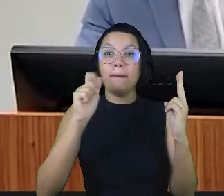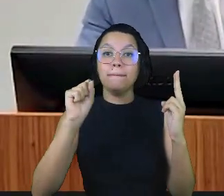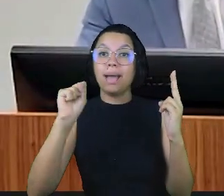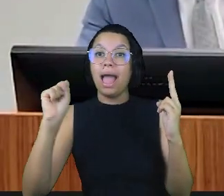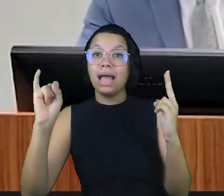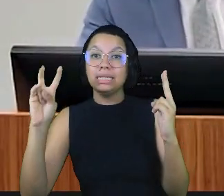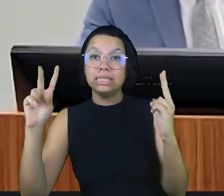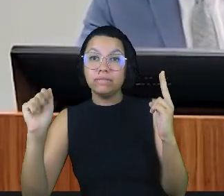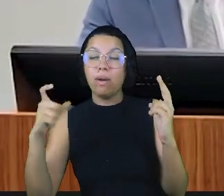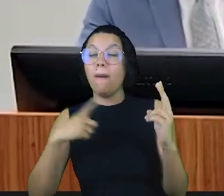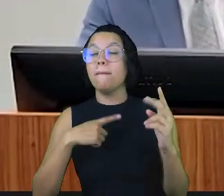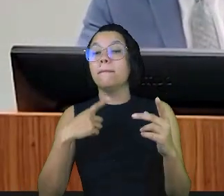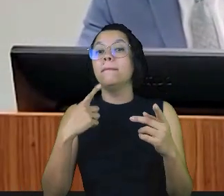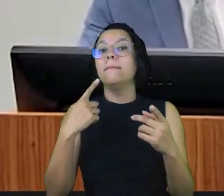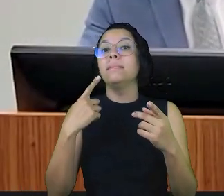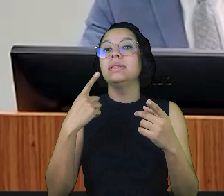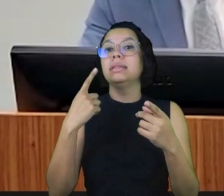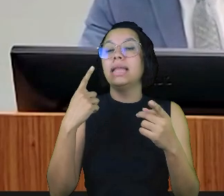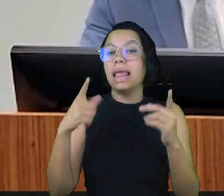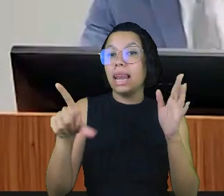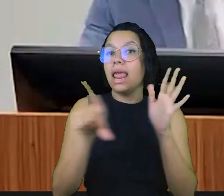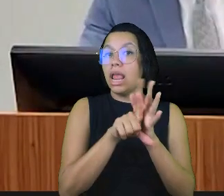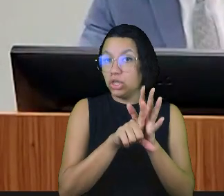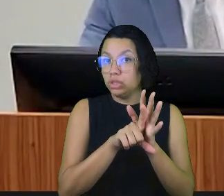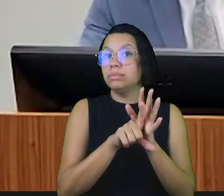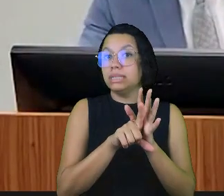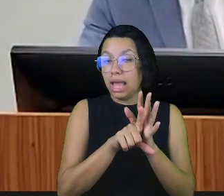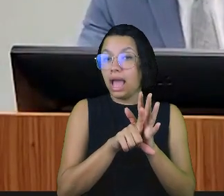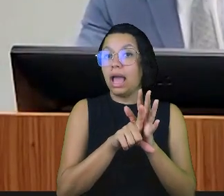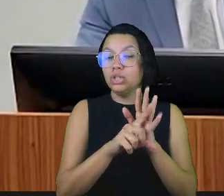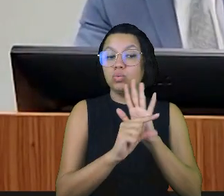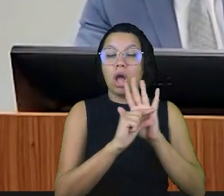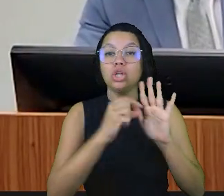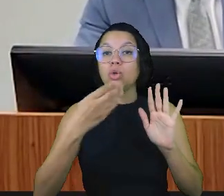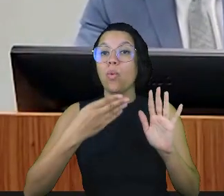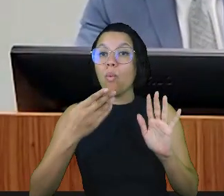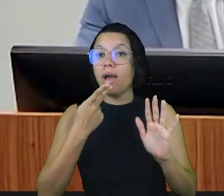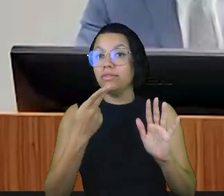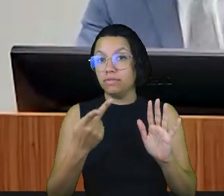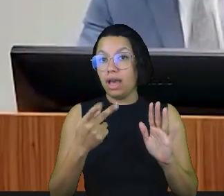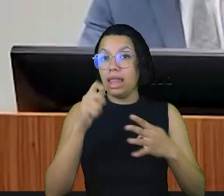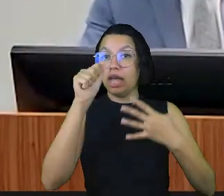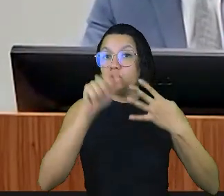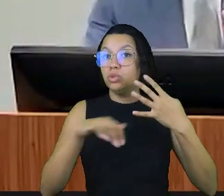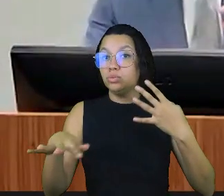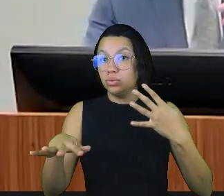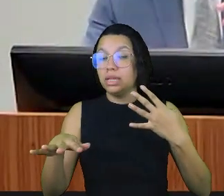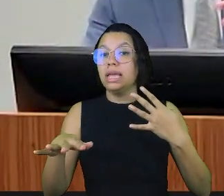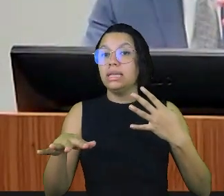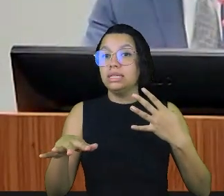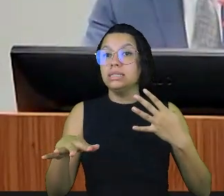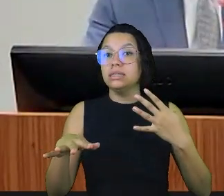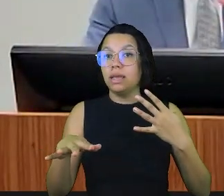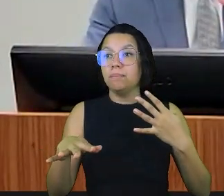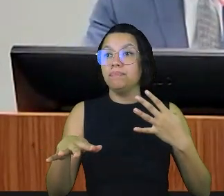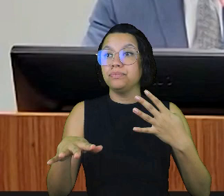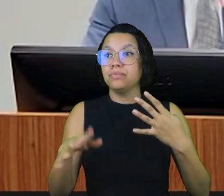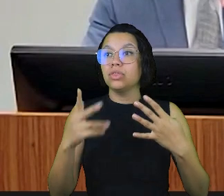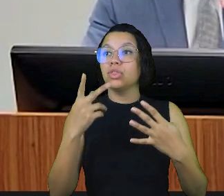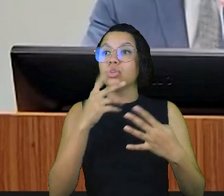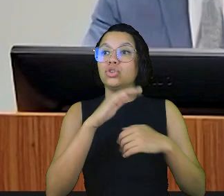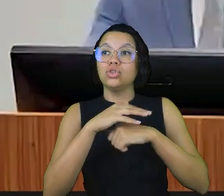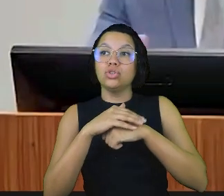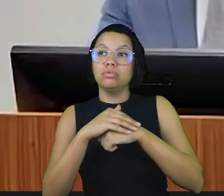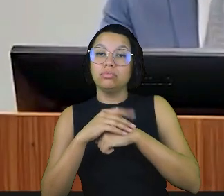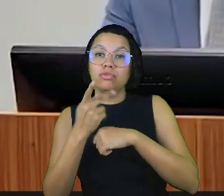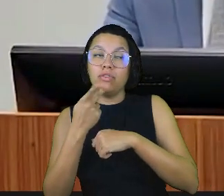passiva, porque tem legitimidade outorgada pelo artigo 4º. A jurisprudência convencionou chamar esse fenômeno de